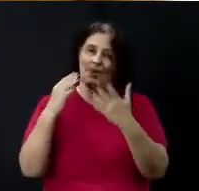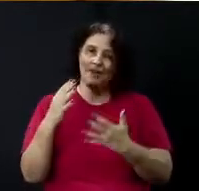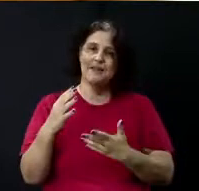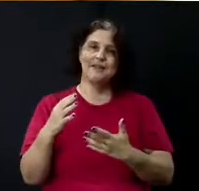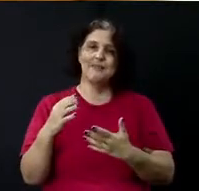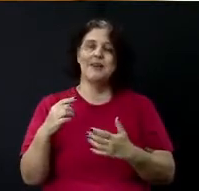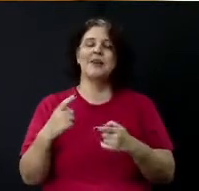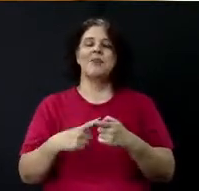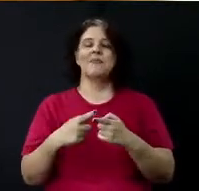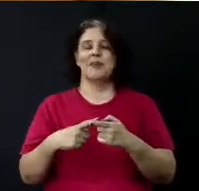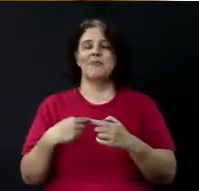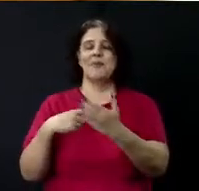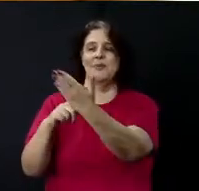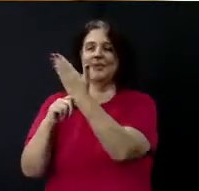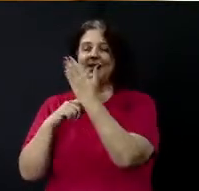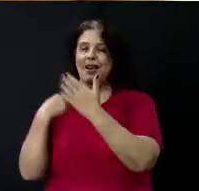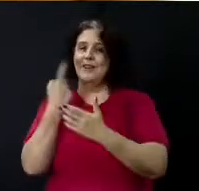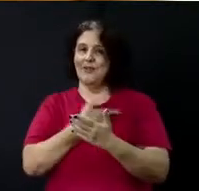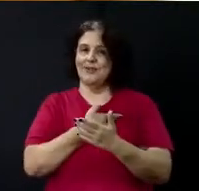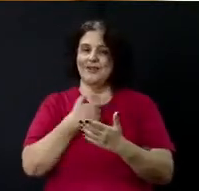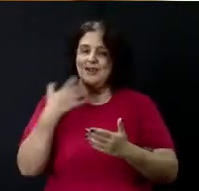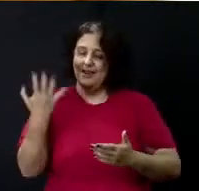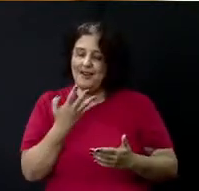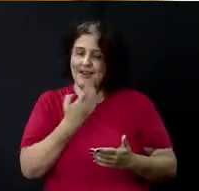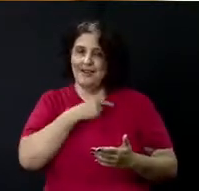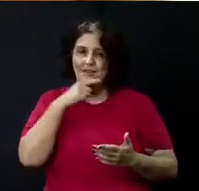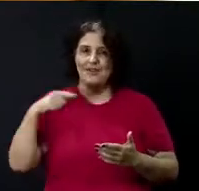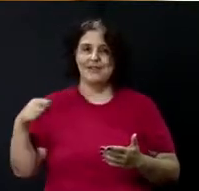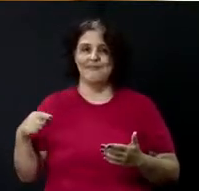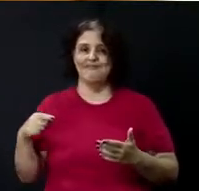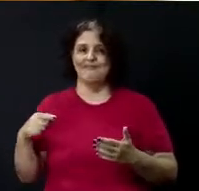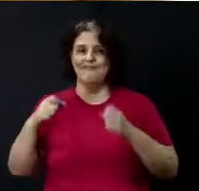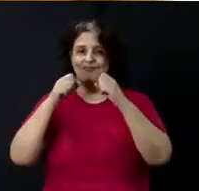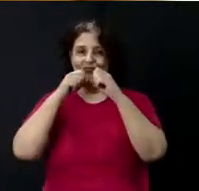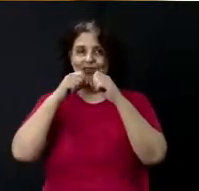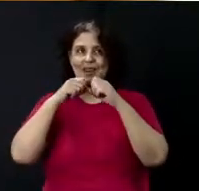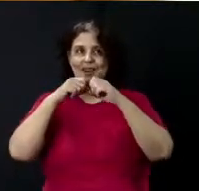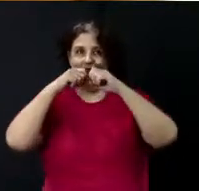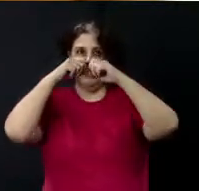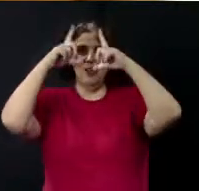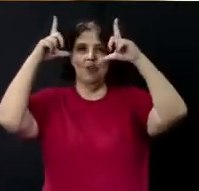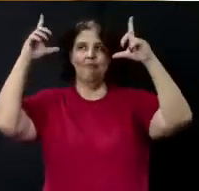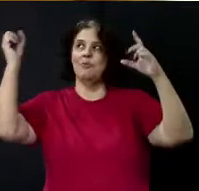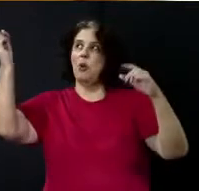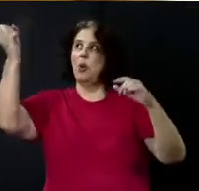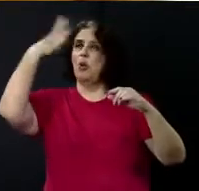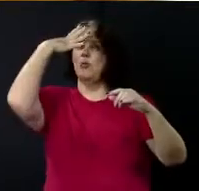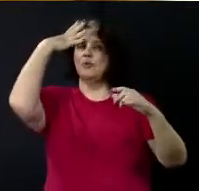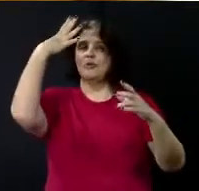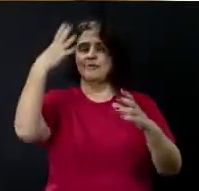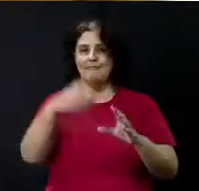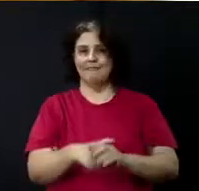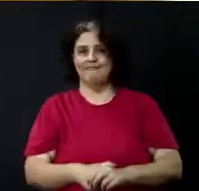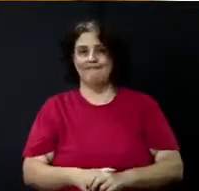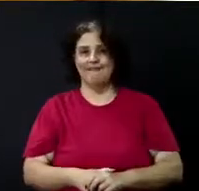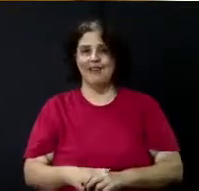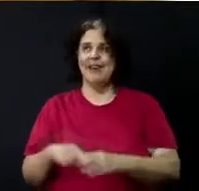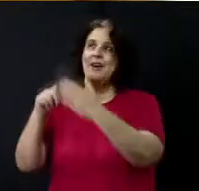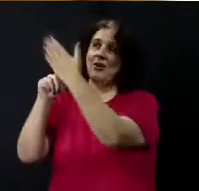que salvação é clareza. Salvação é a revelação de